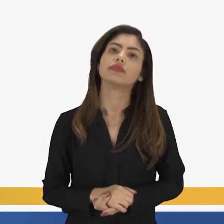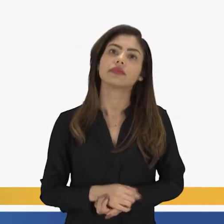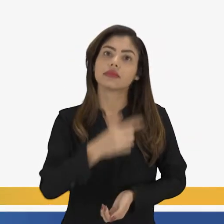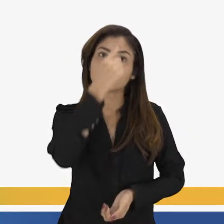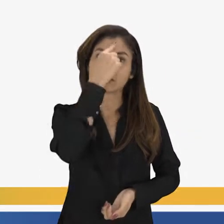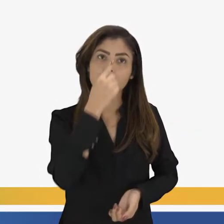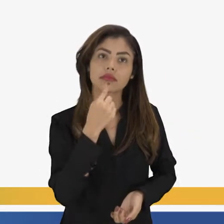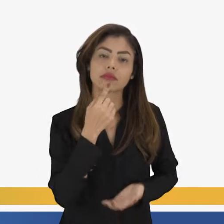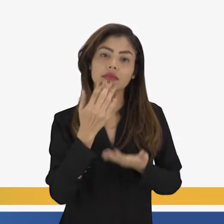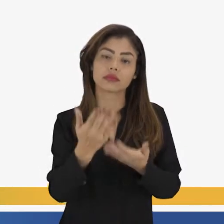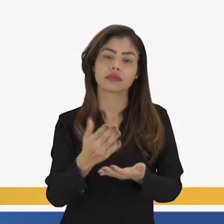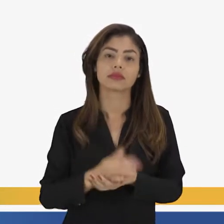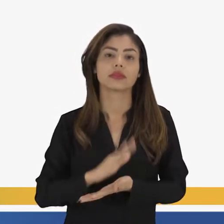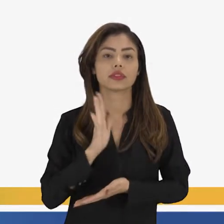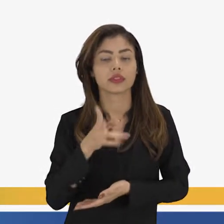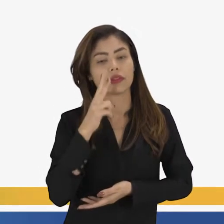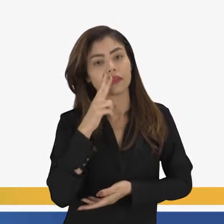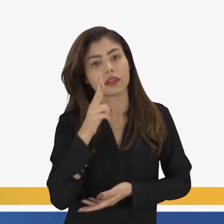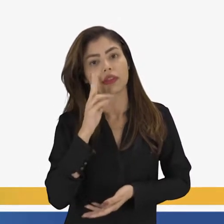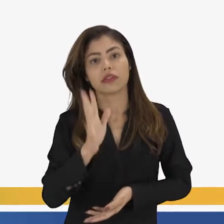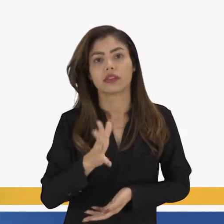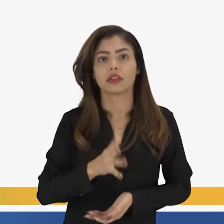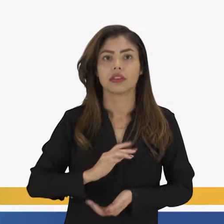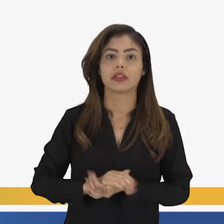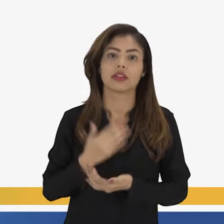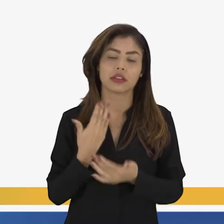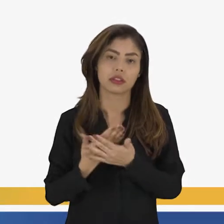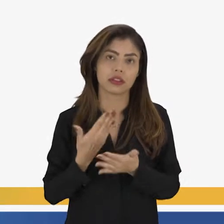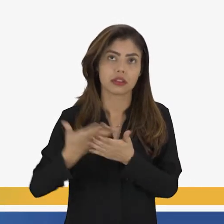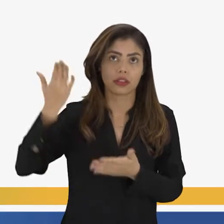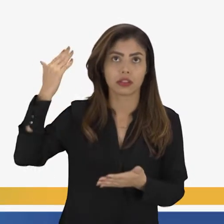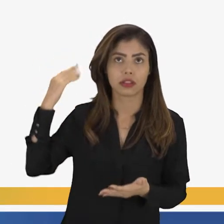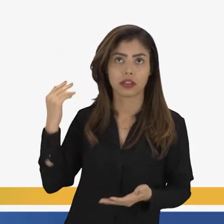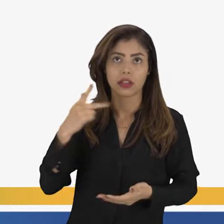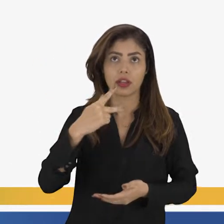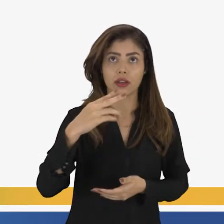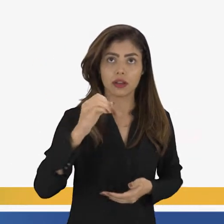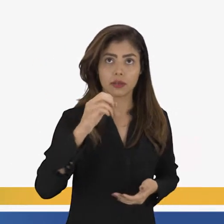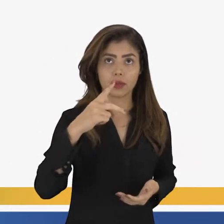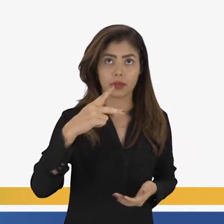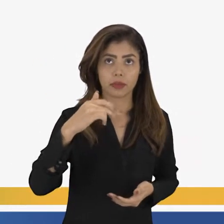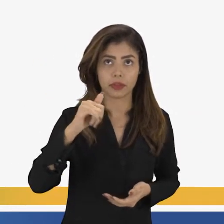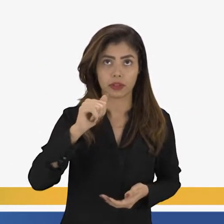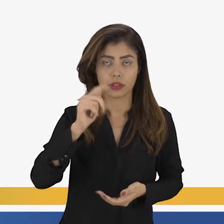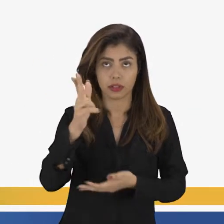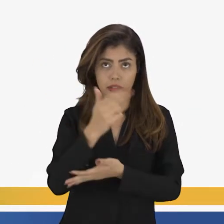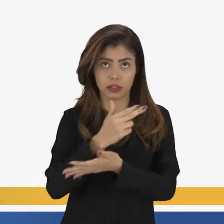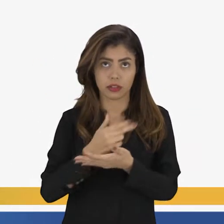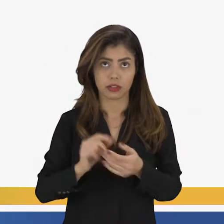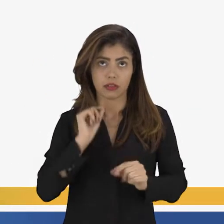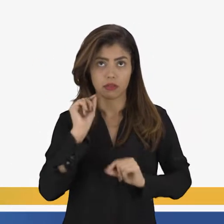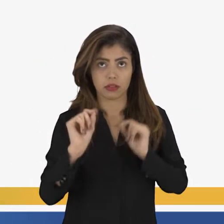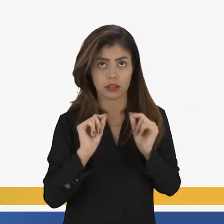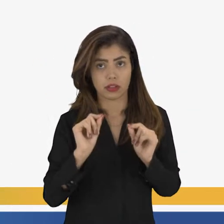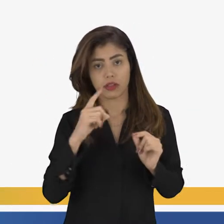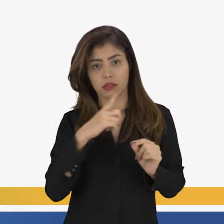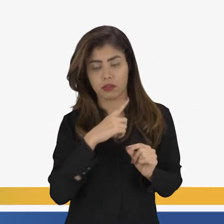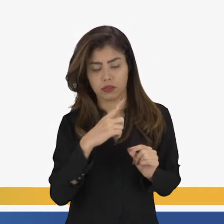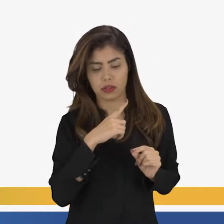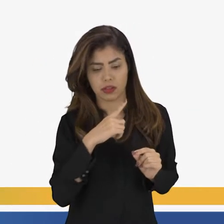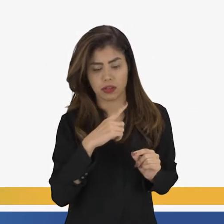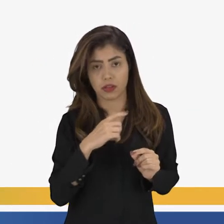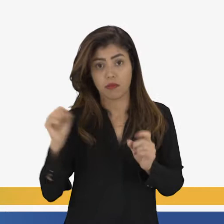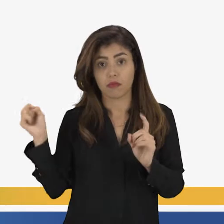tela, essas imagens vocês já viram, né, na aula da Pop Art. Nós temos o Andy Warhol, que popularizou aí